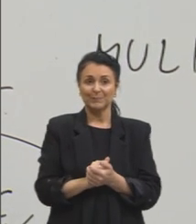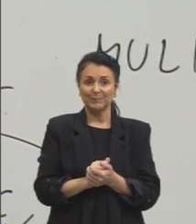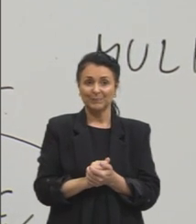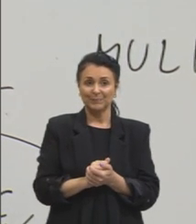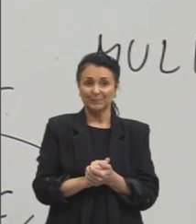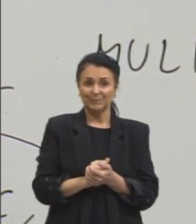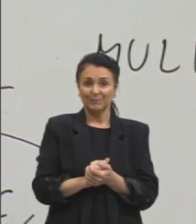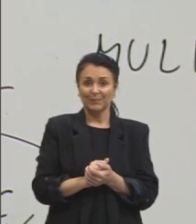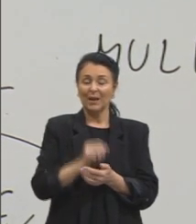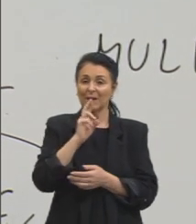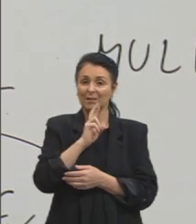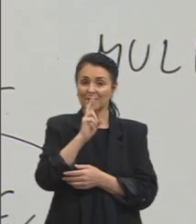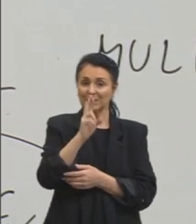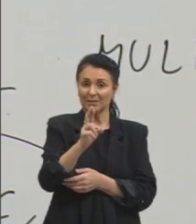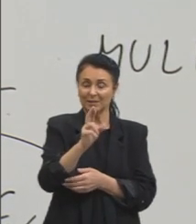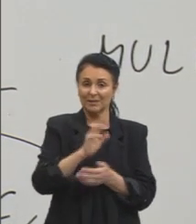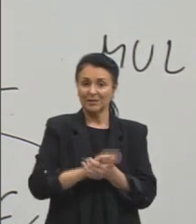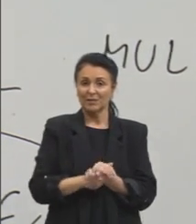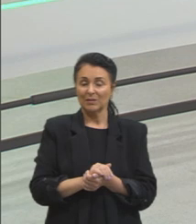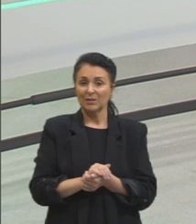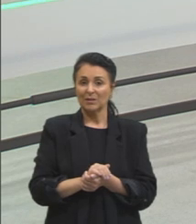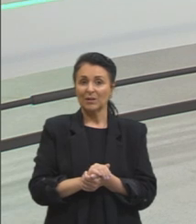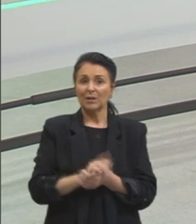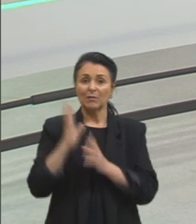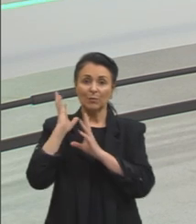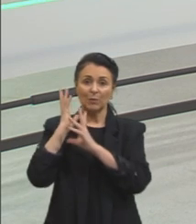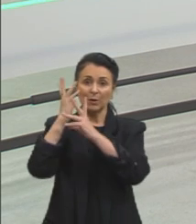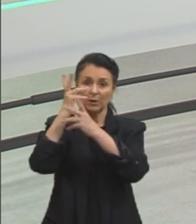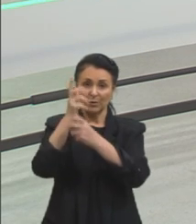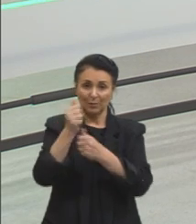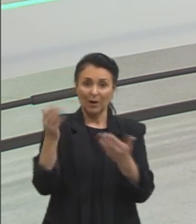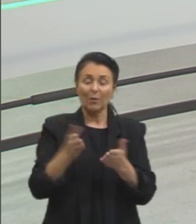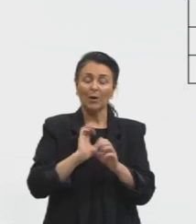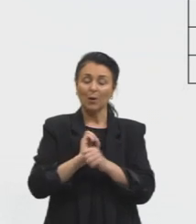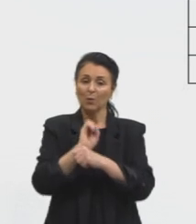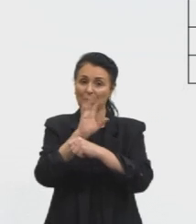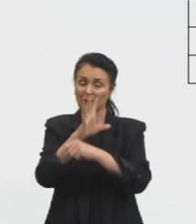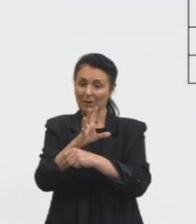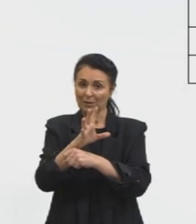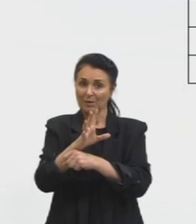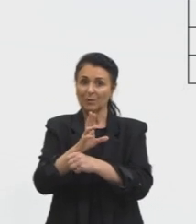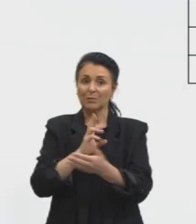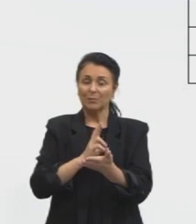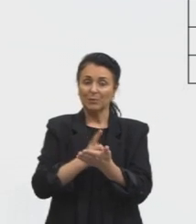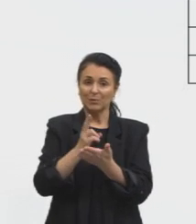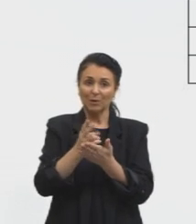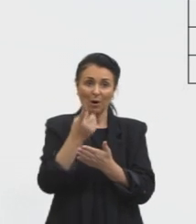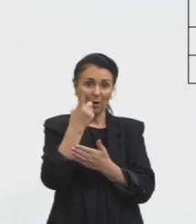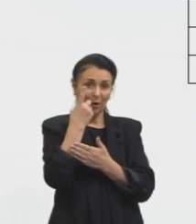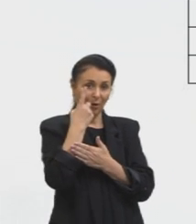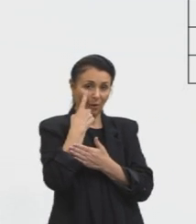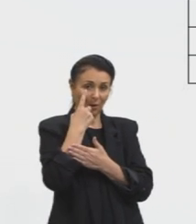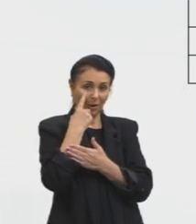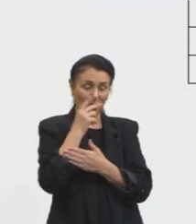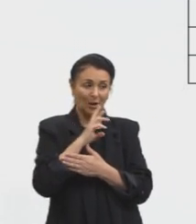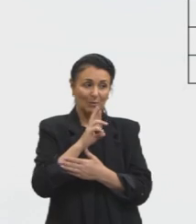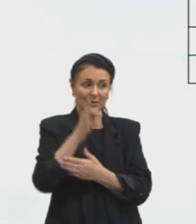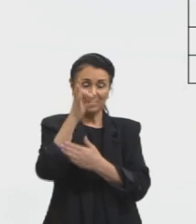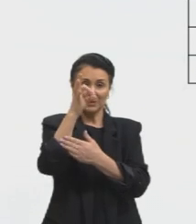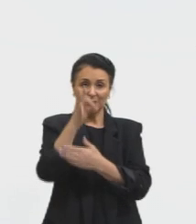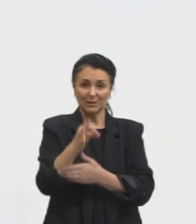correto Então essa é a nossa resposta Nós Vamos retomar lá para o slide para poder então a confirmar Nossa resposta